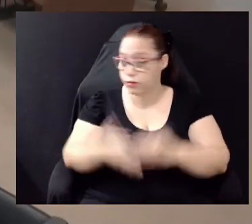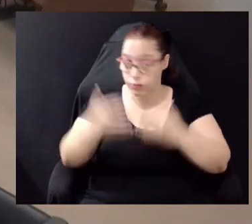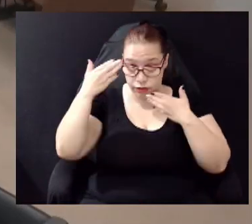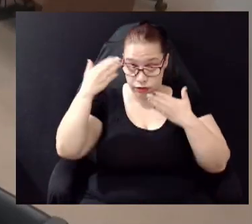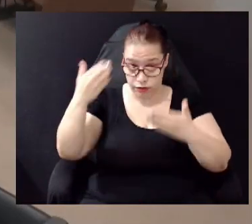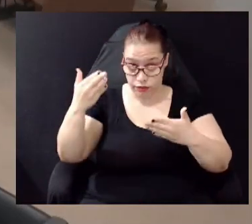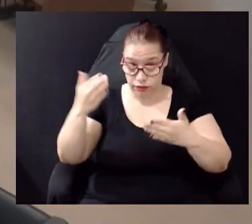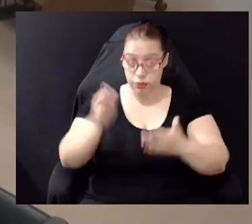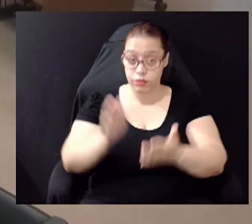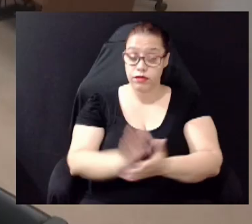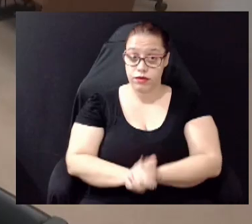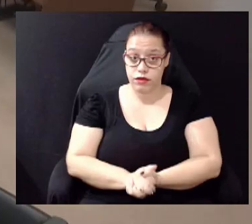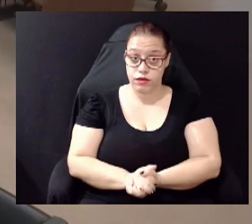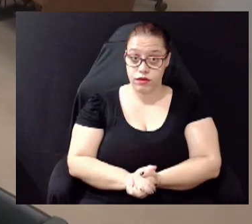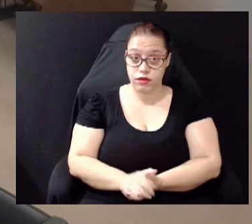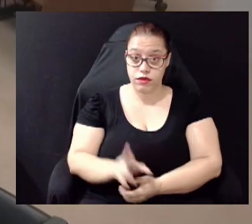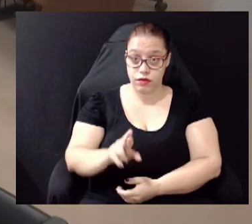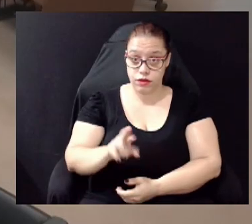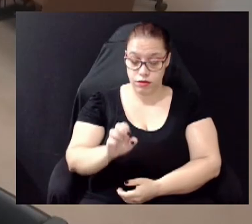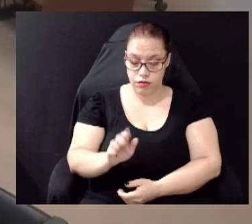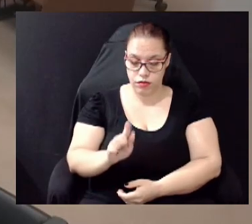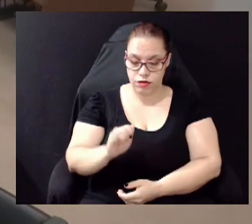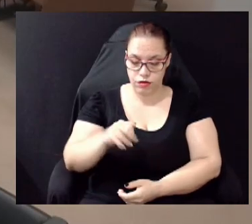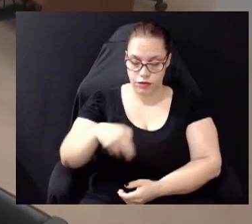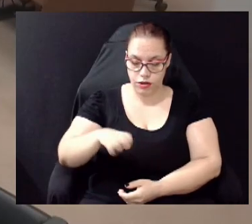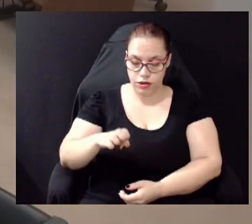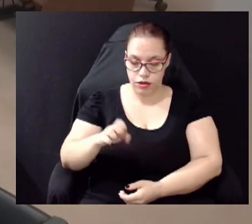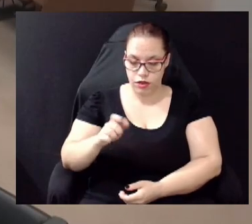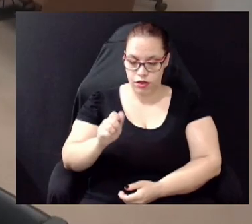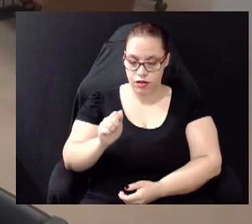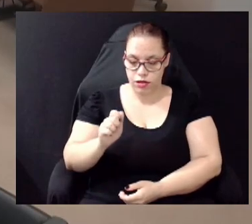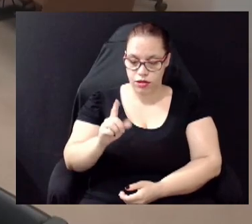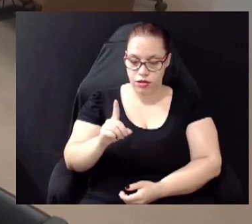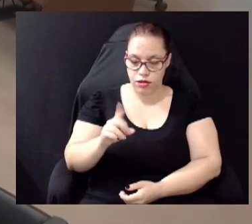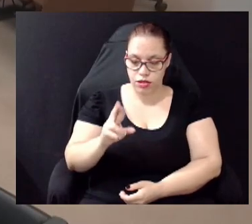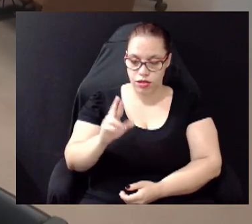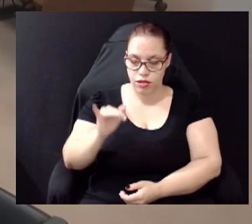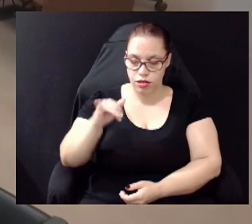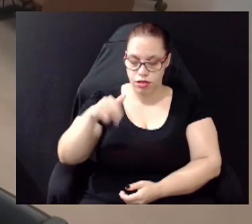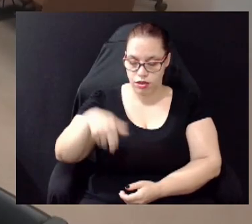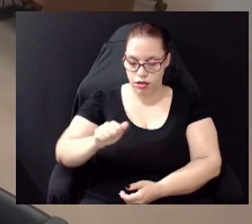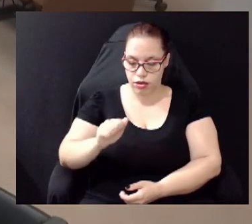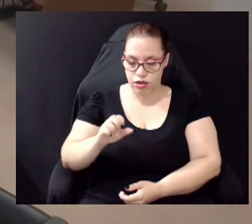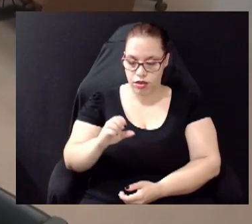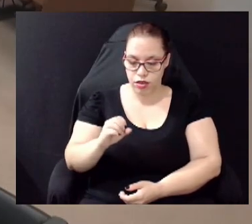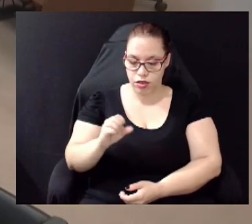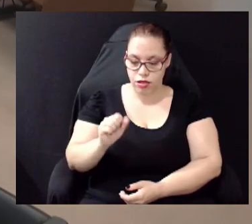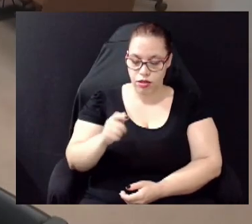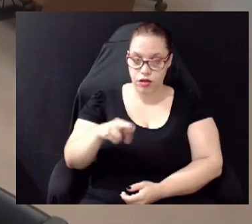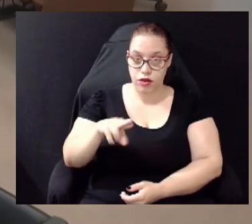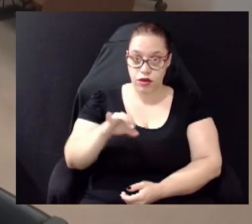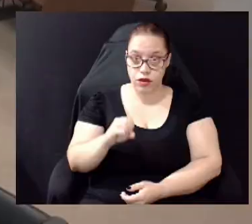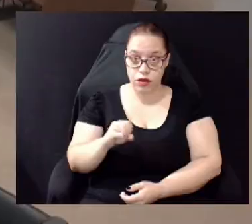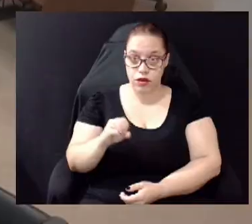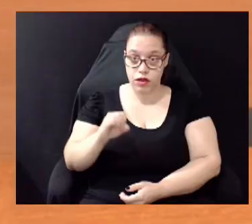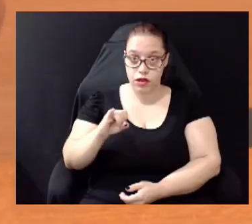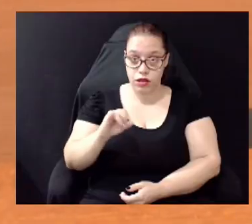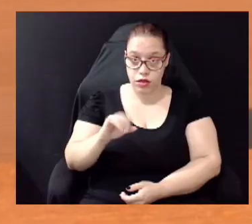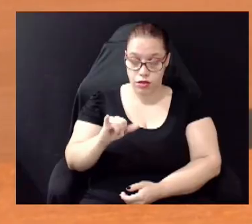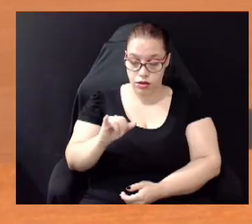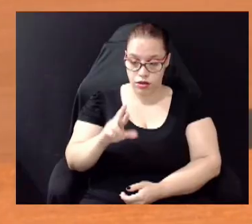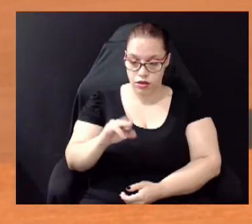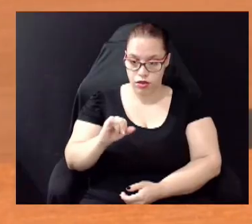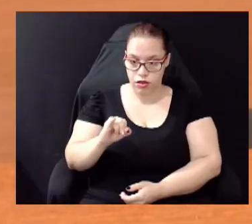Obrigada, Regiane, Adriano, Oswaldo, representando aqui o Sim Saúde. Eu vou passar a palavra para o Yuri, depois a Luara.